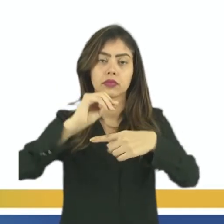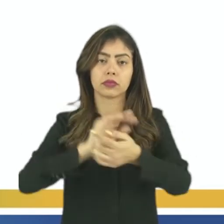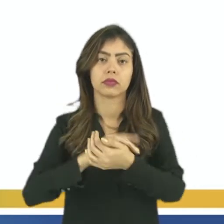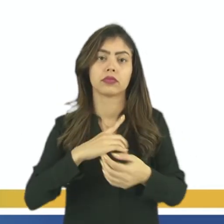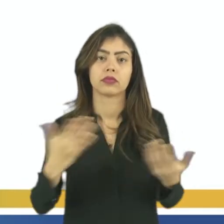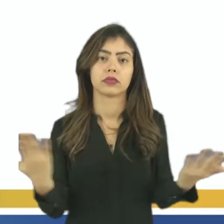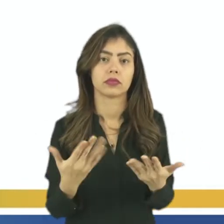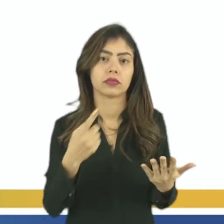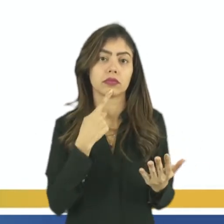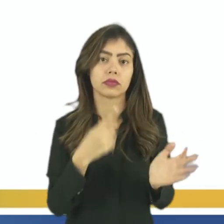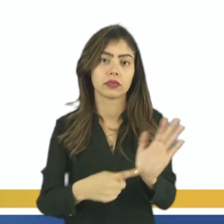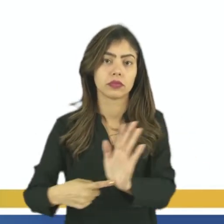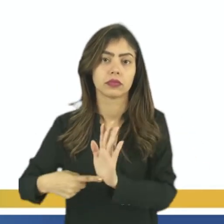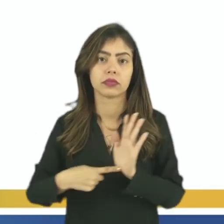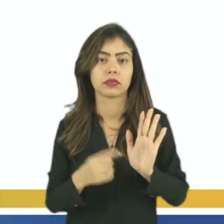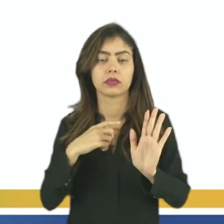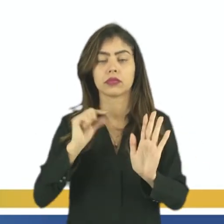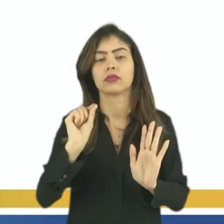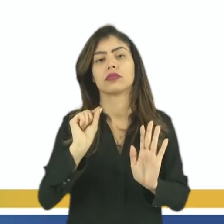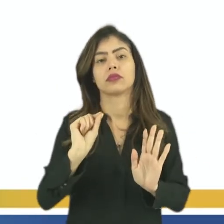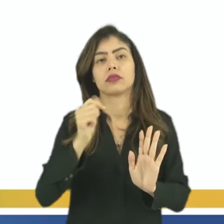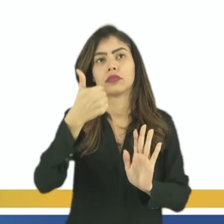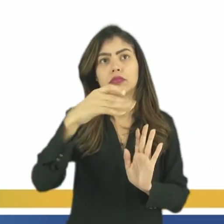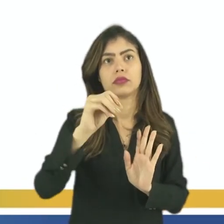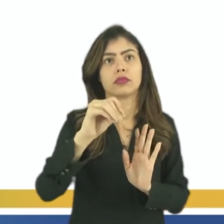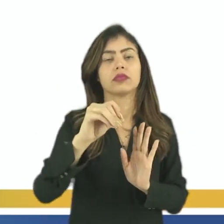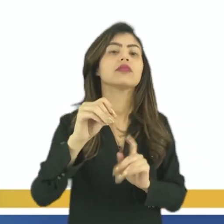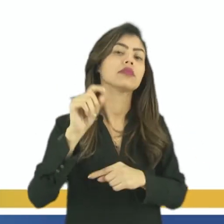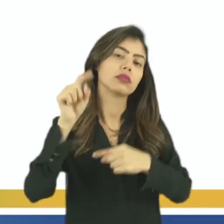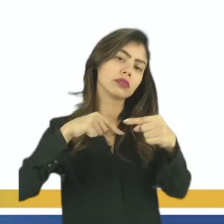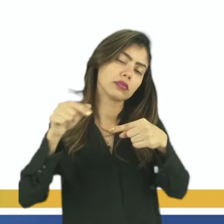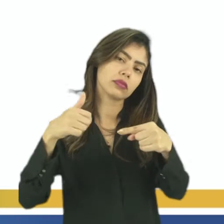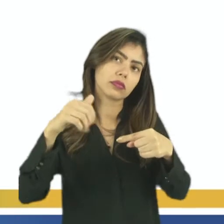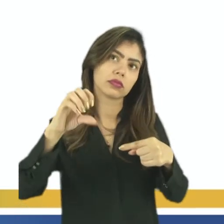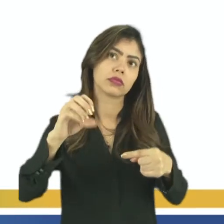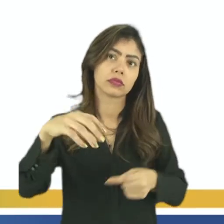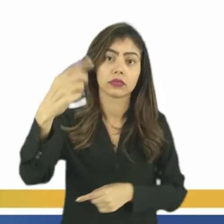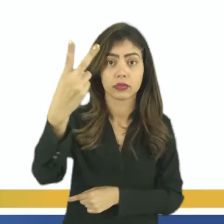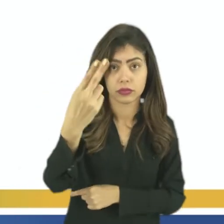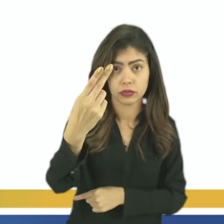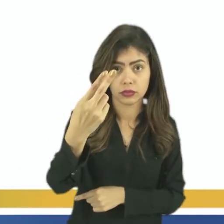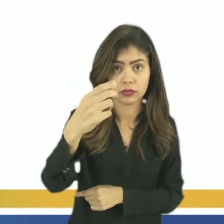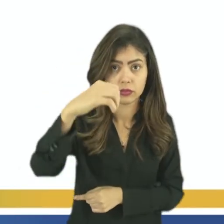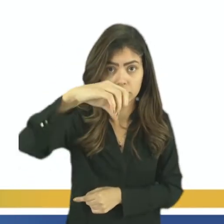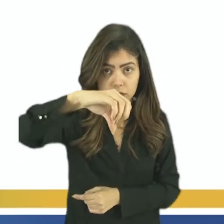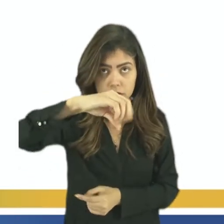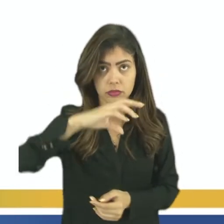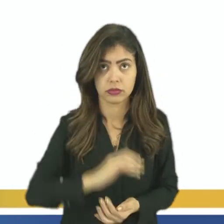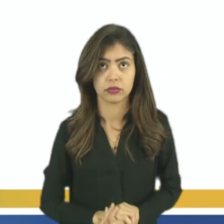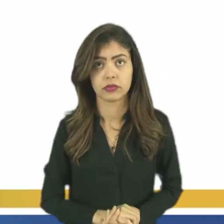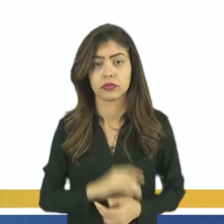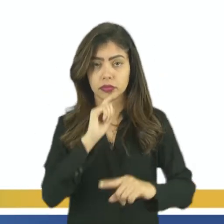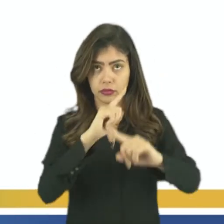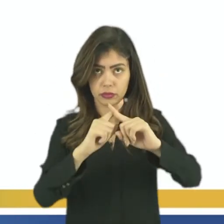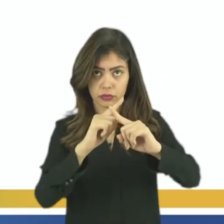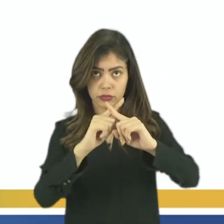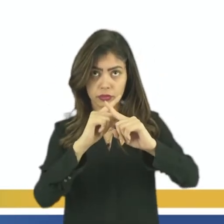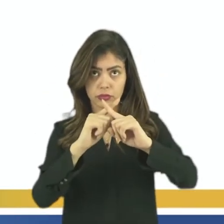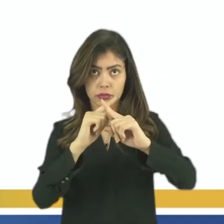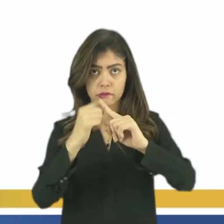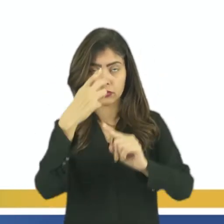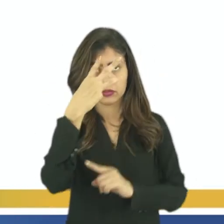ok que é o denominador da fração 3 sobre 10 e da nove acho que eu vou fazer vamos clicar a fração